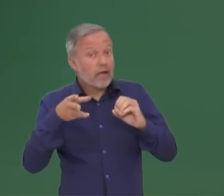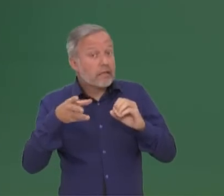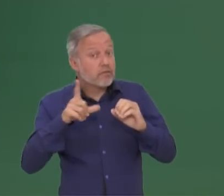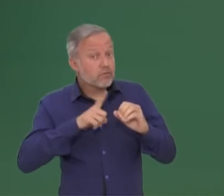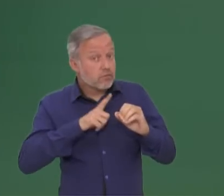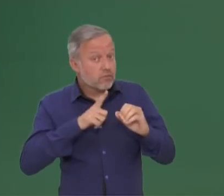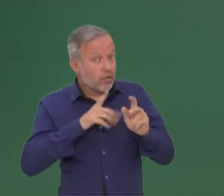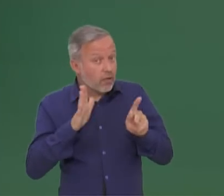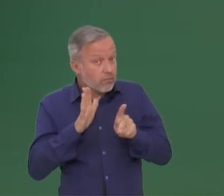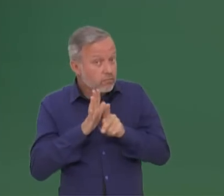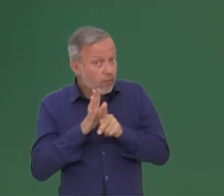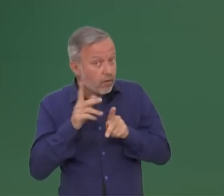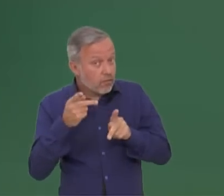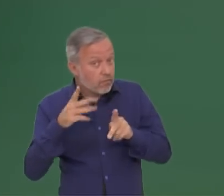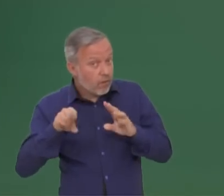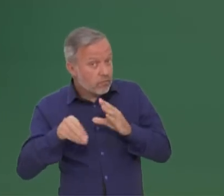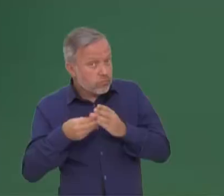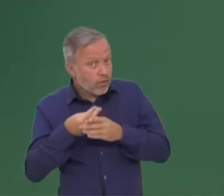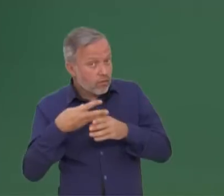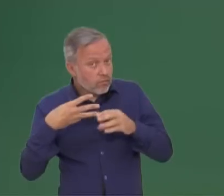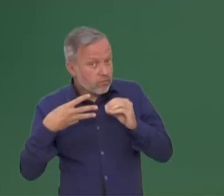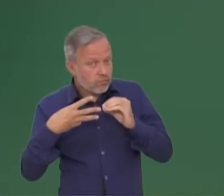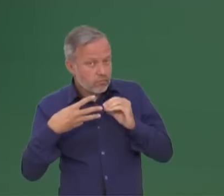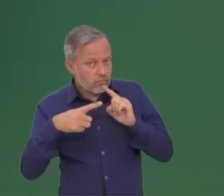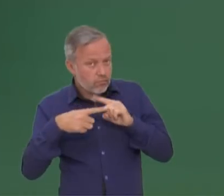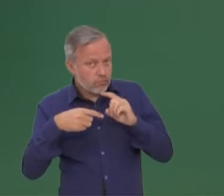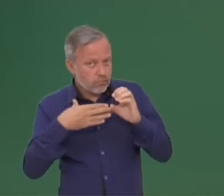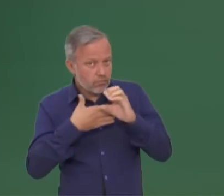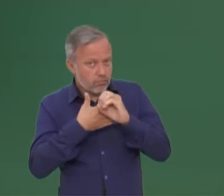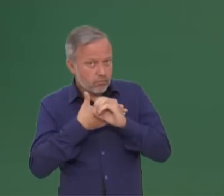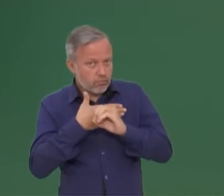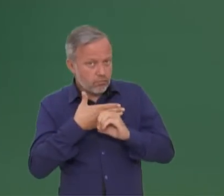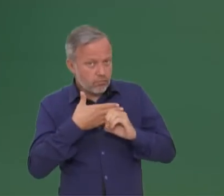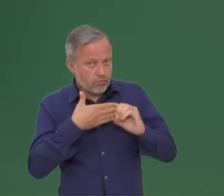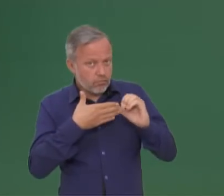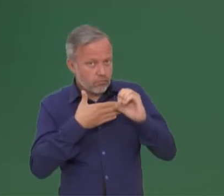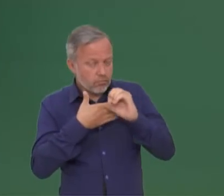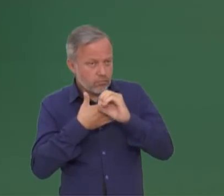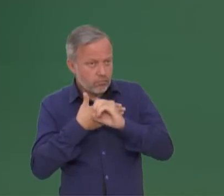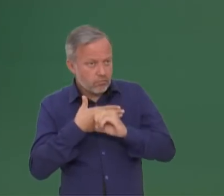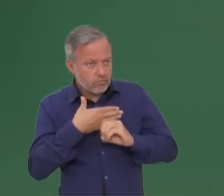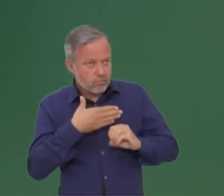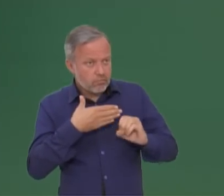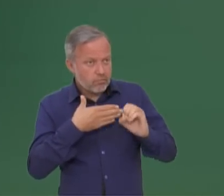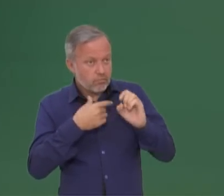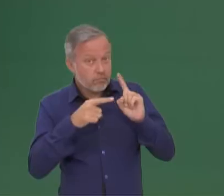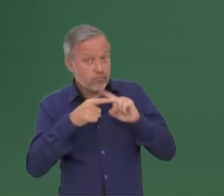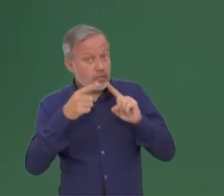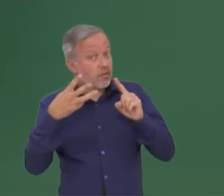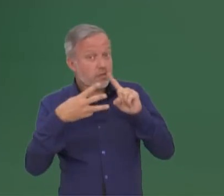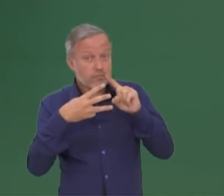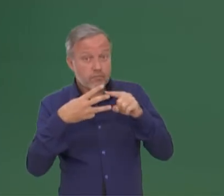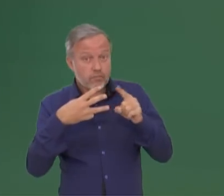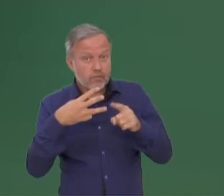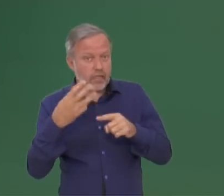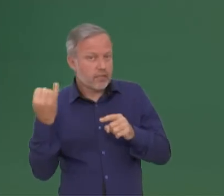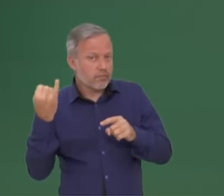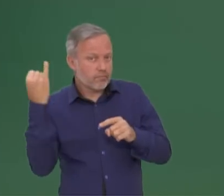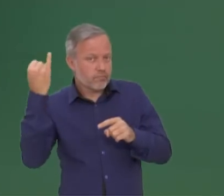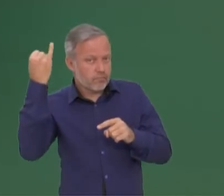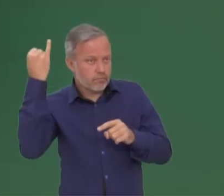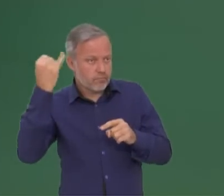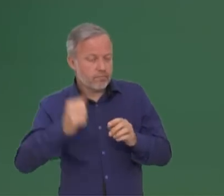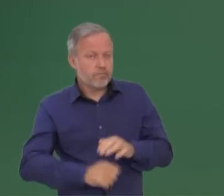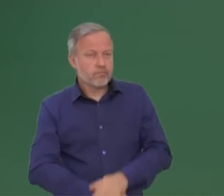presentes dentro da célula, as organelas, embora sejam importantes, elas não são as